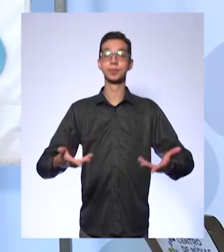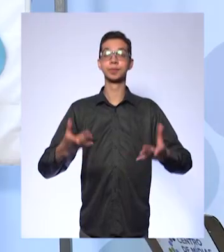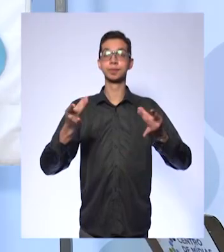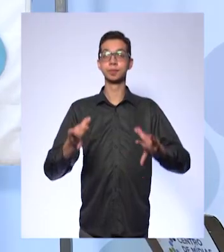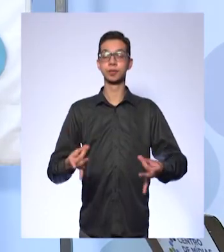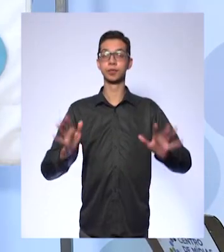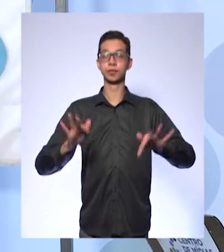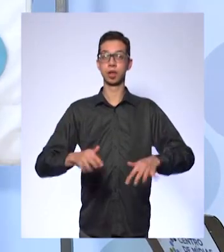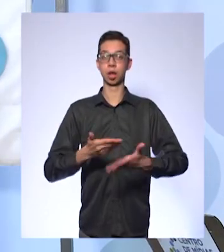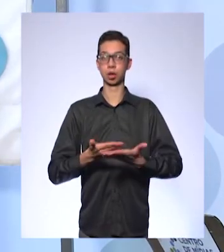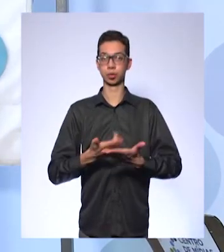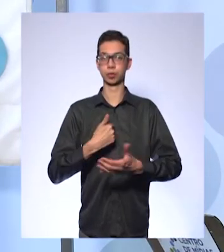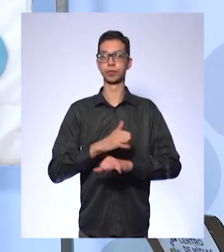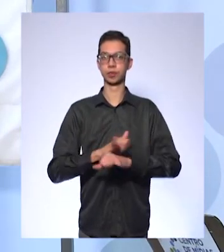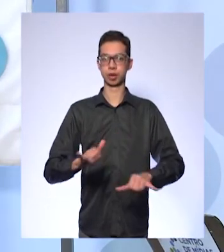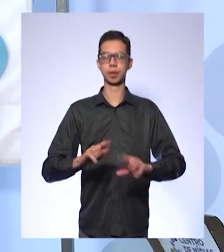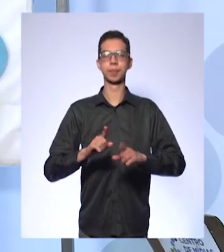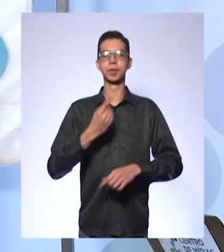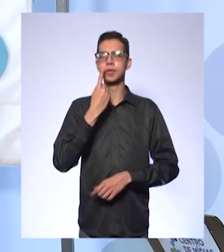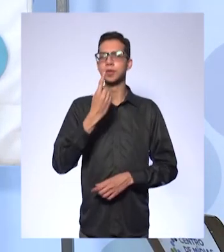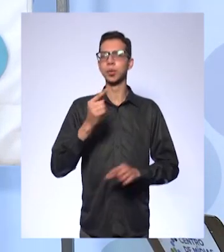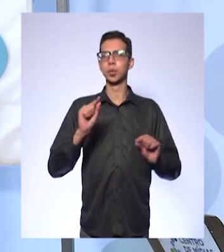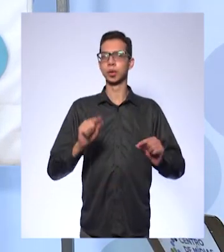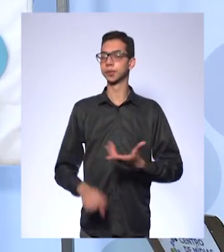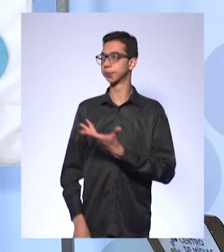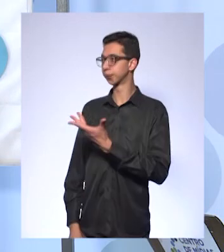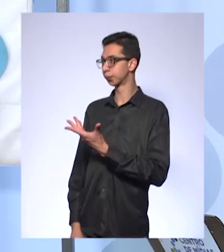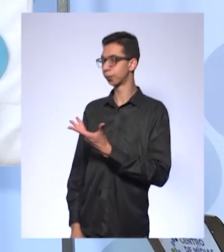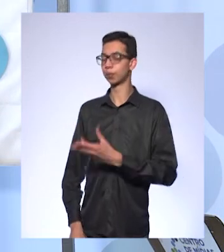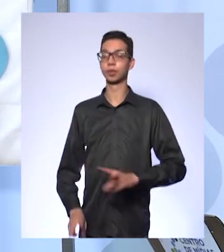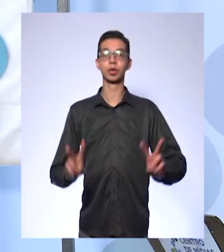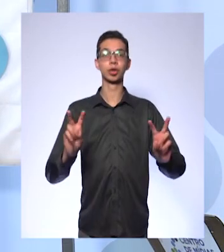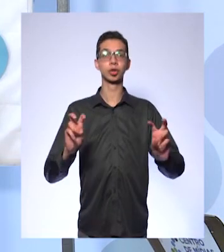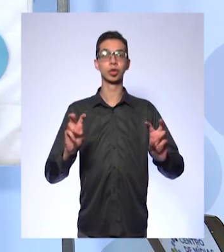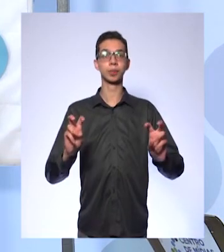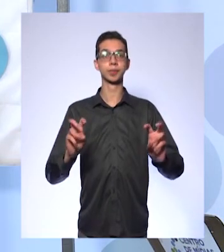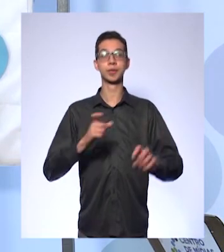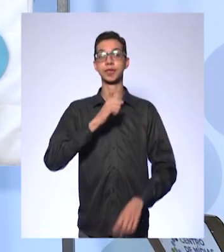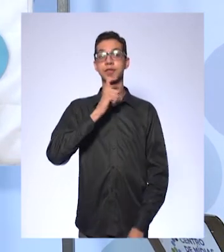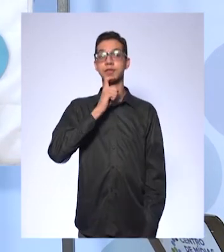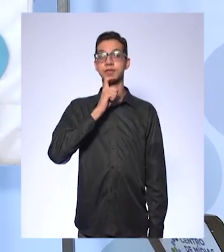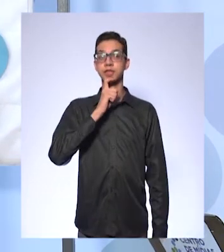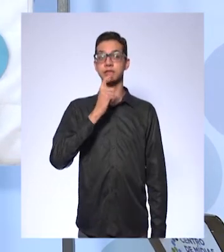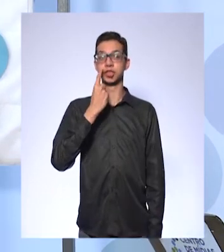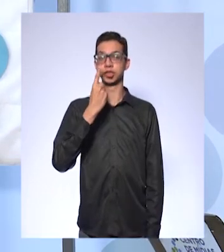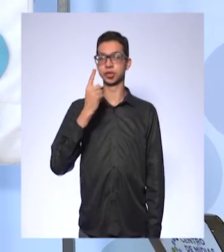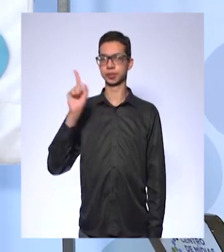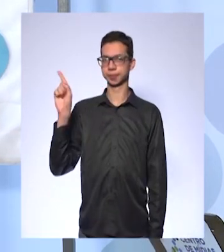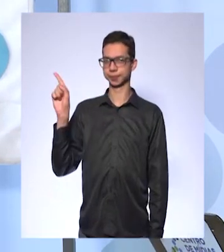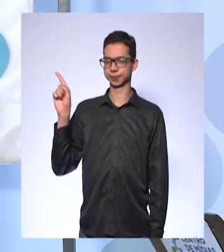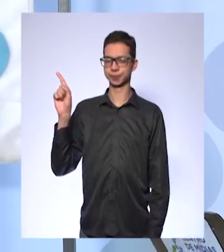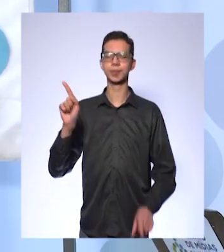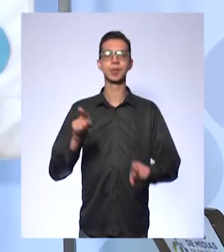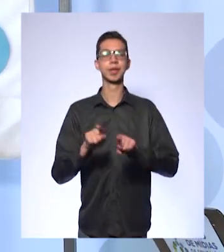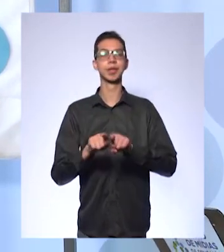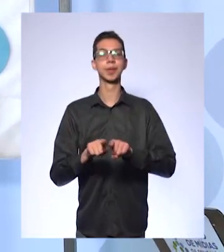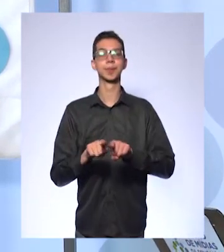final da aula. Mas, ó, vocês estão vendo ali, ó, movimentos de contestação ao poder em verde e período regencial, que